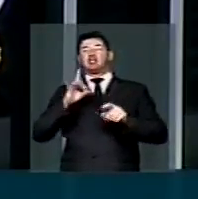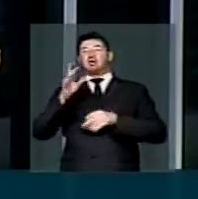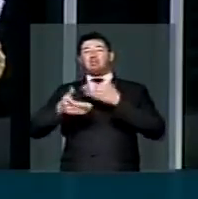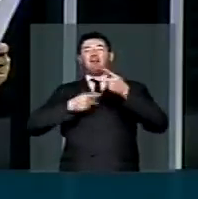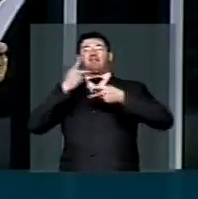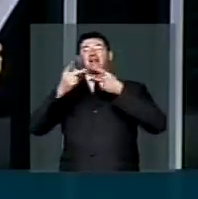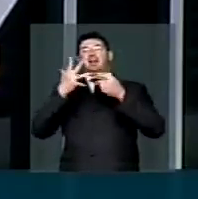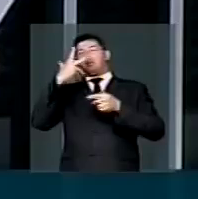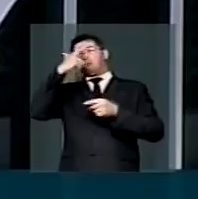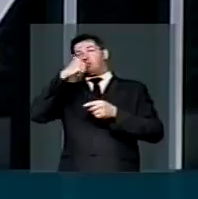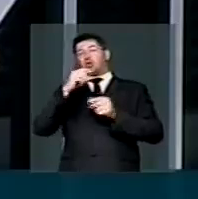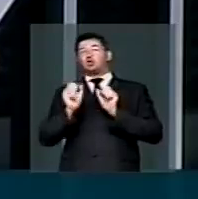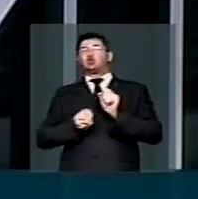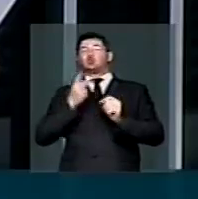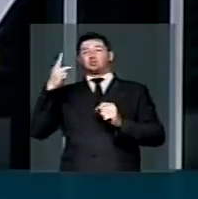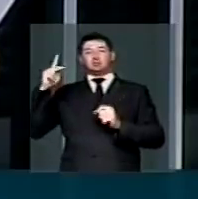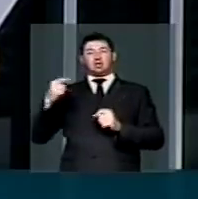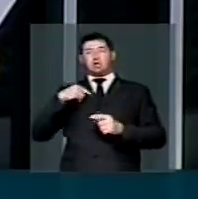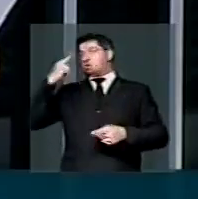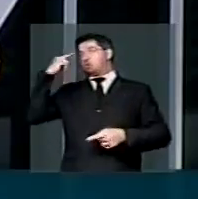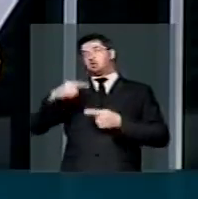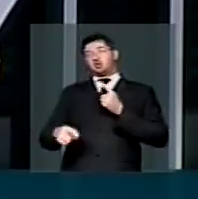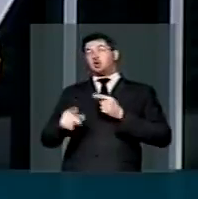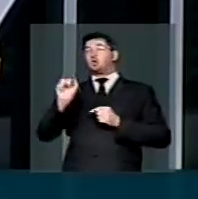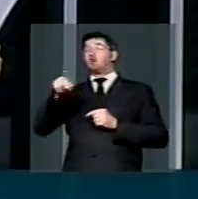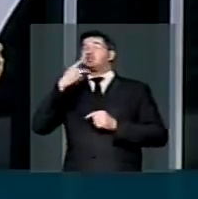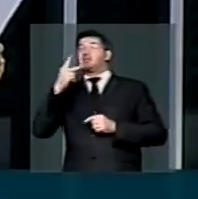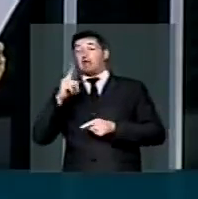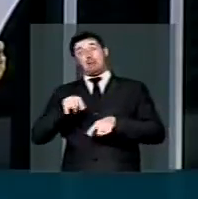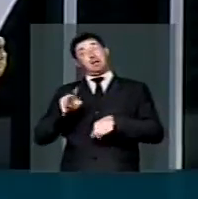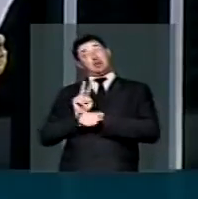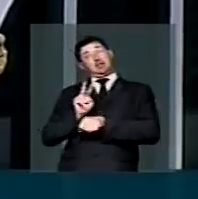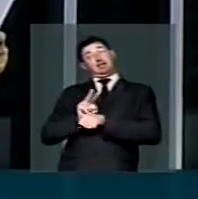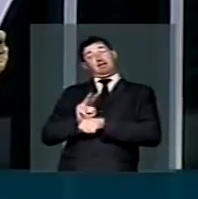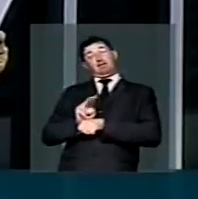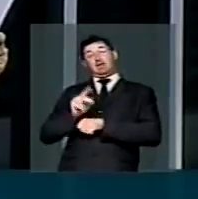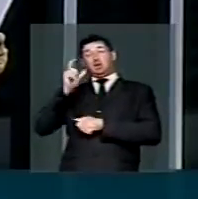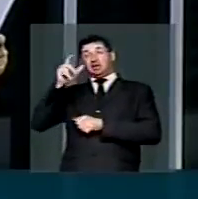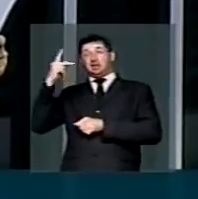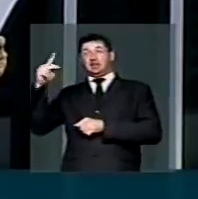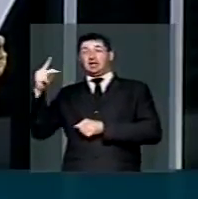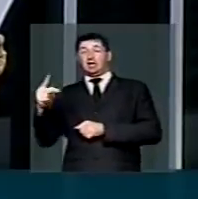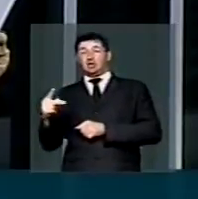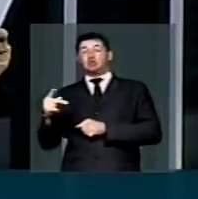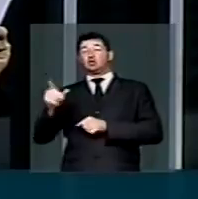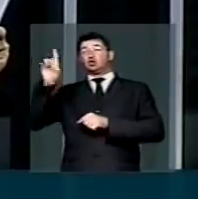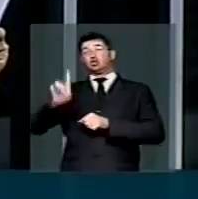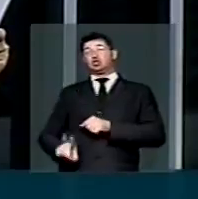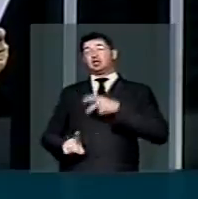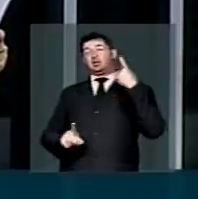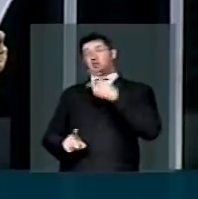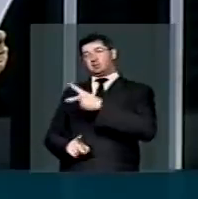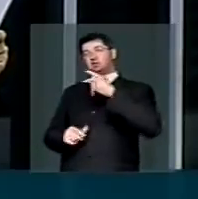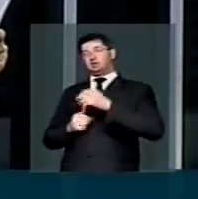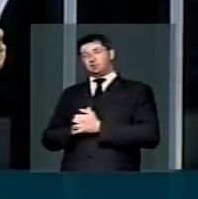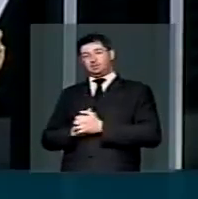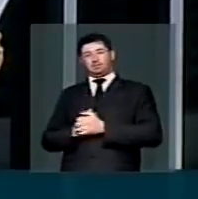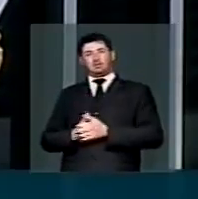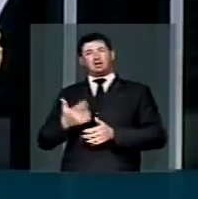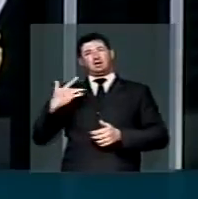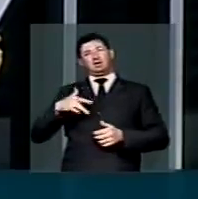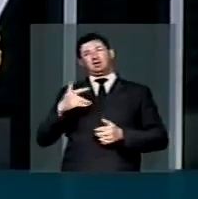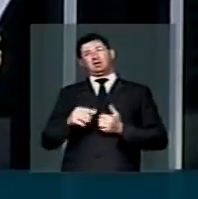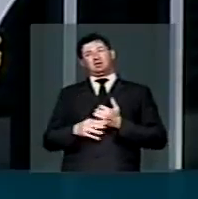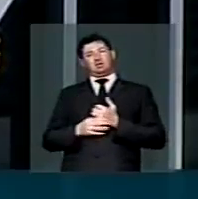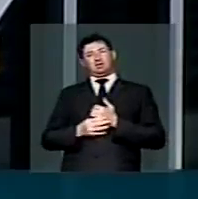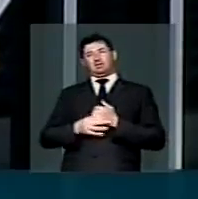enfeitar os seus discursos que diz: discordo daquilo que dizes, mas defenderei até a morte o teu direito de os dizeres. Coitado